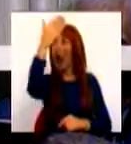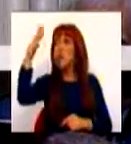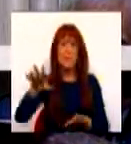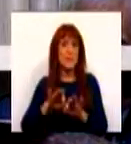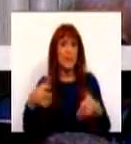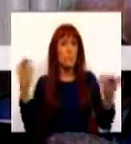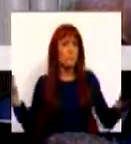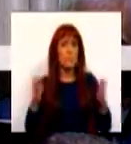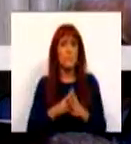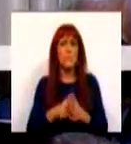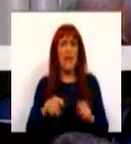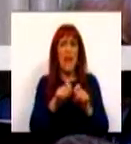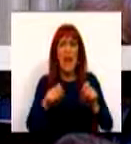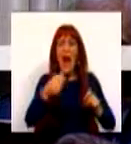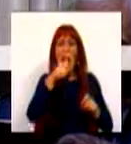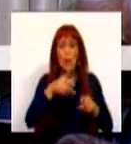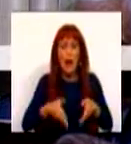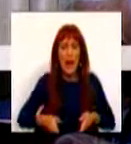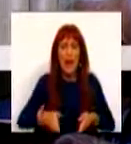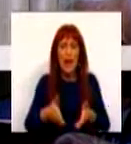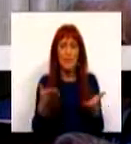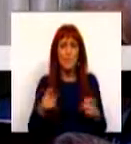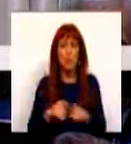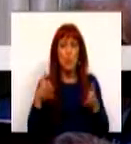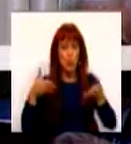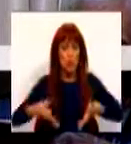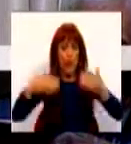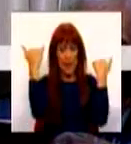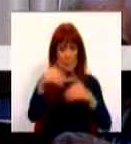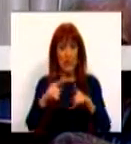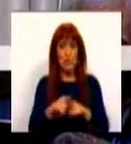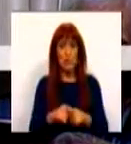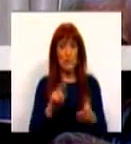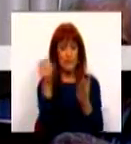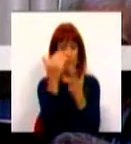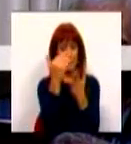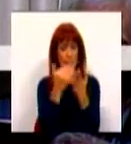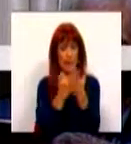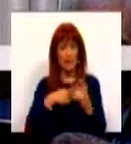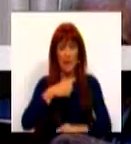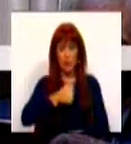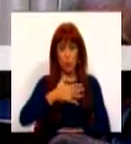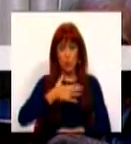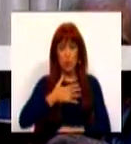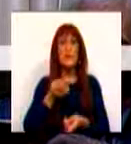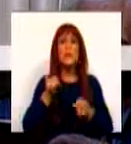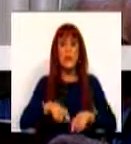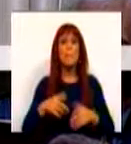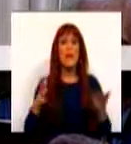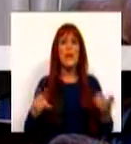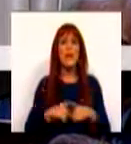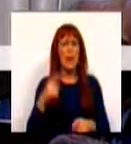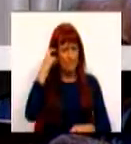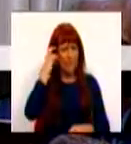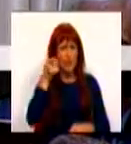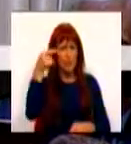como sejam as linhas de água. Os limites cadastrais da propriedade também foram tidos